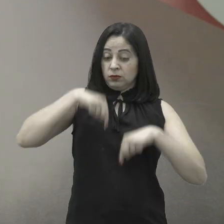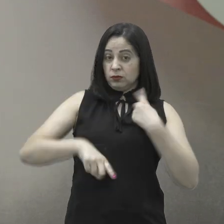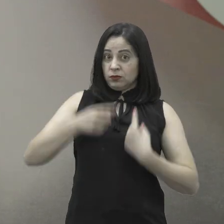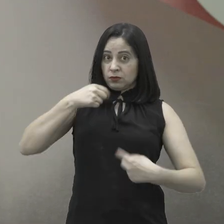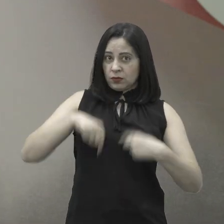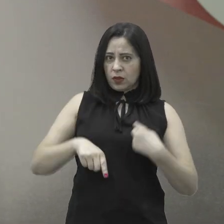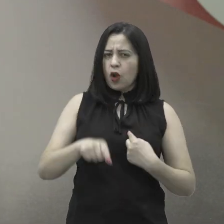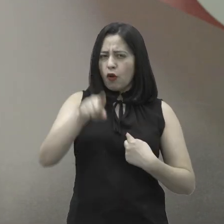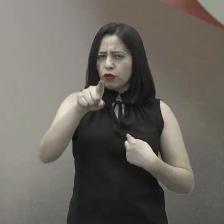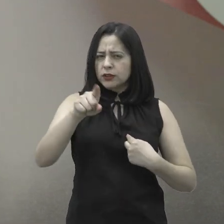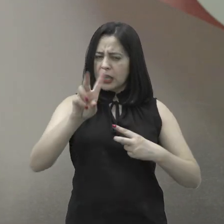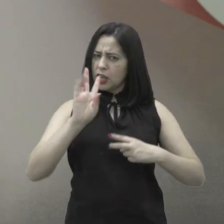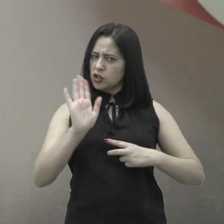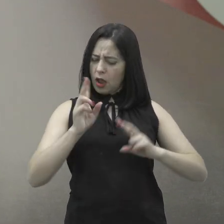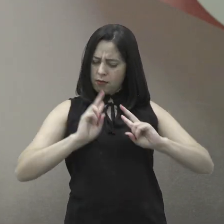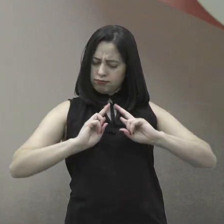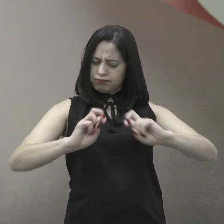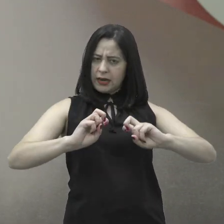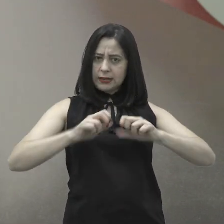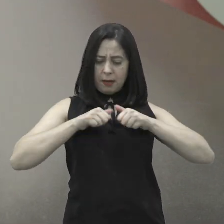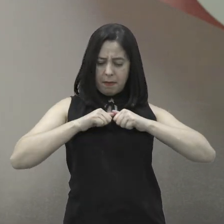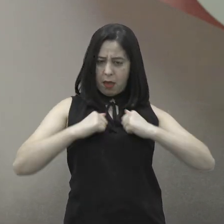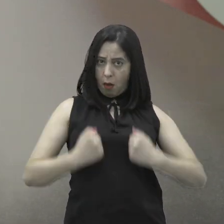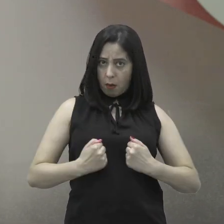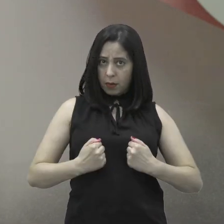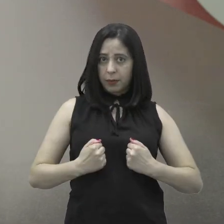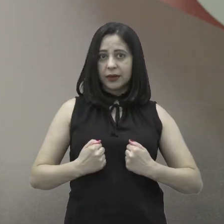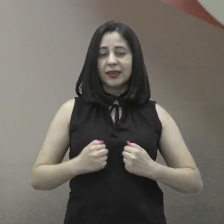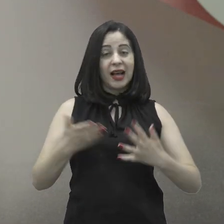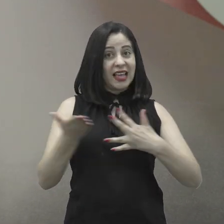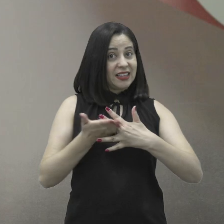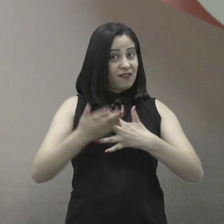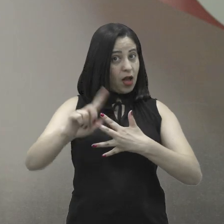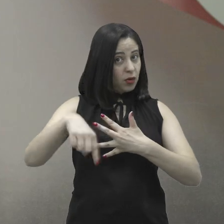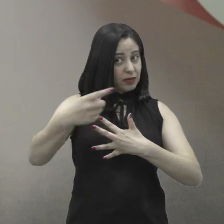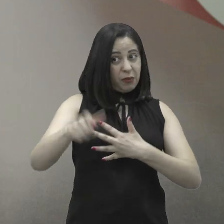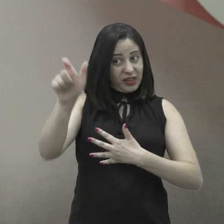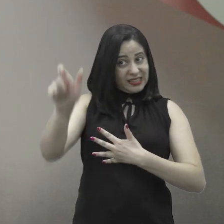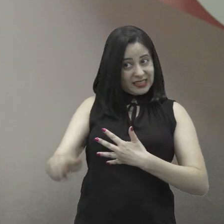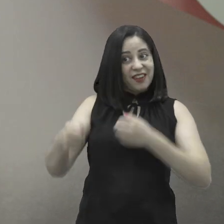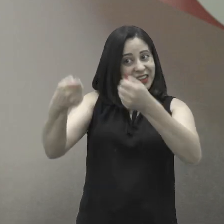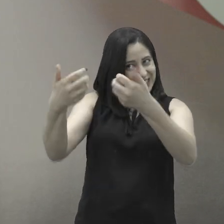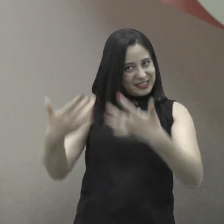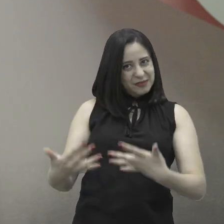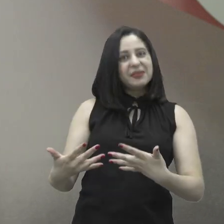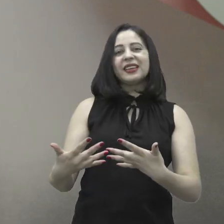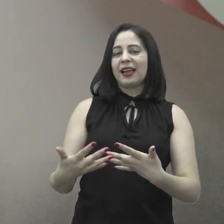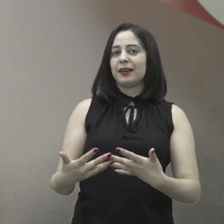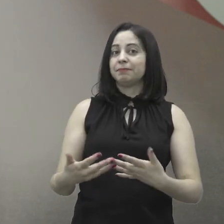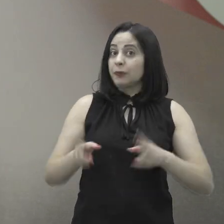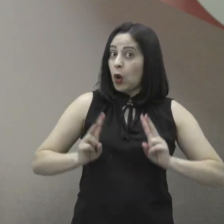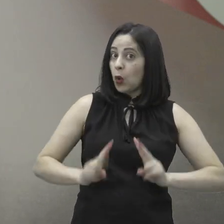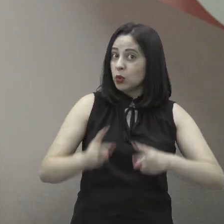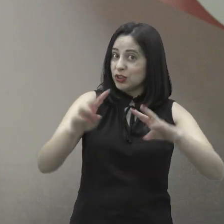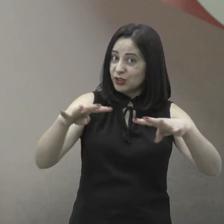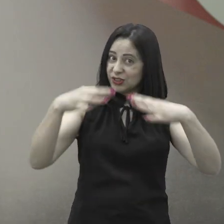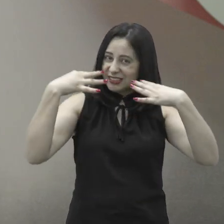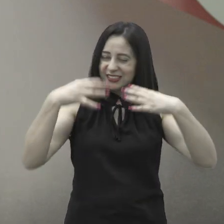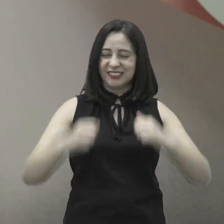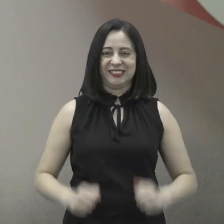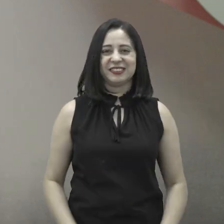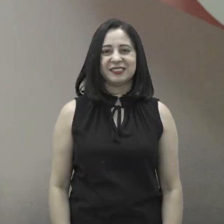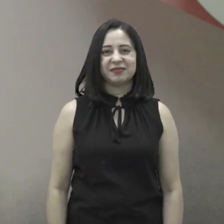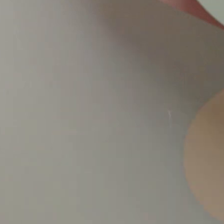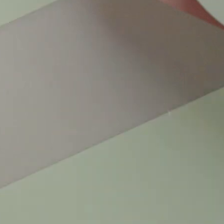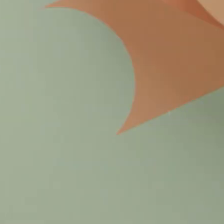como avaliar a saúde dos seus pulmões? Depois do intervalo, o Dr. Braulio conta pra gente. Então fica aí que nós já